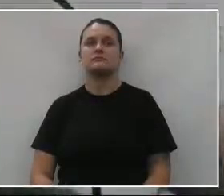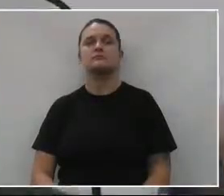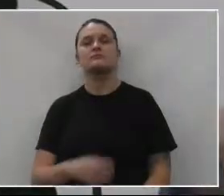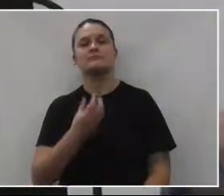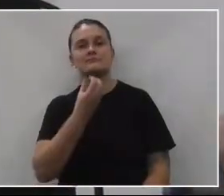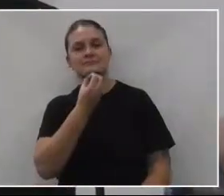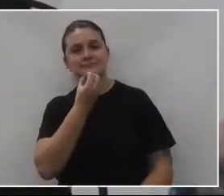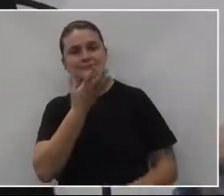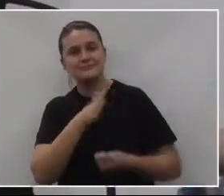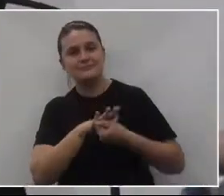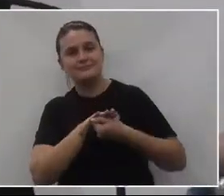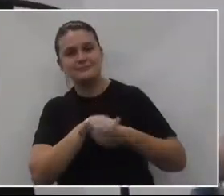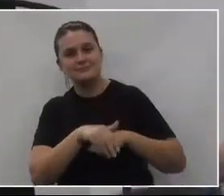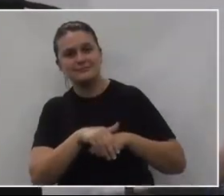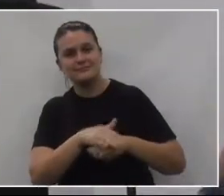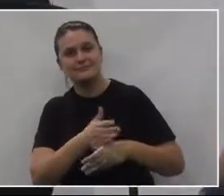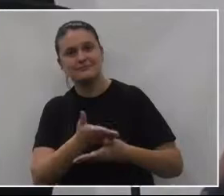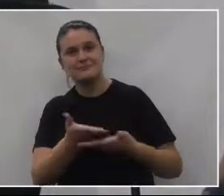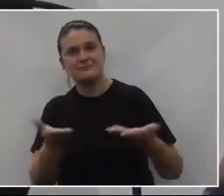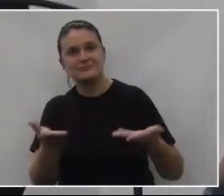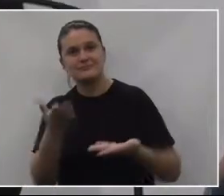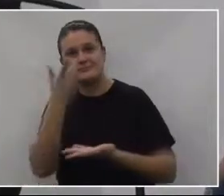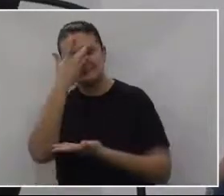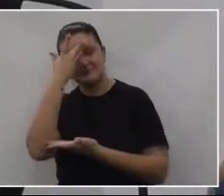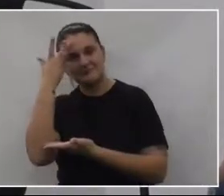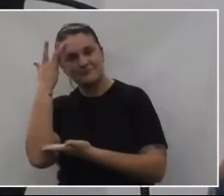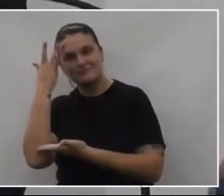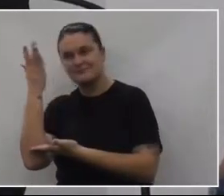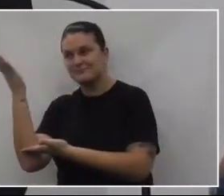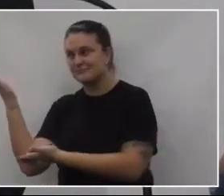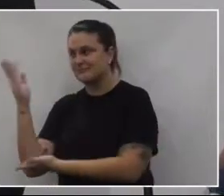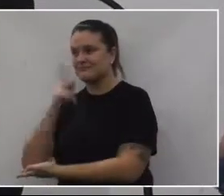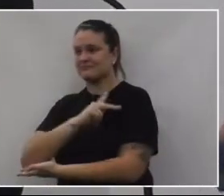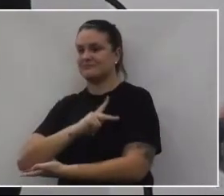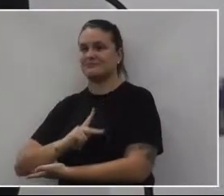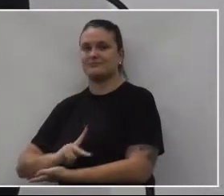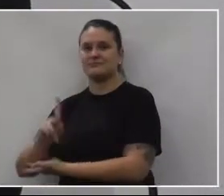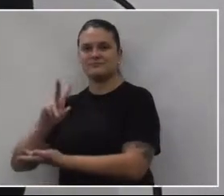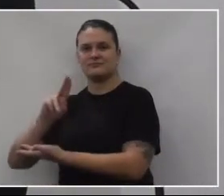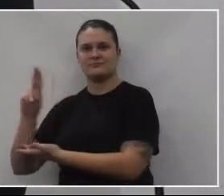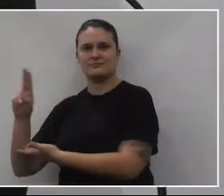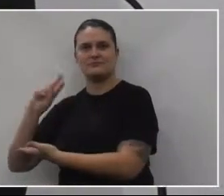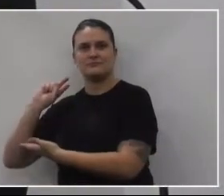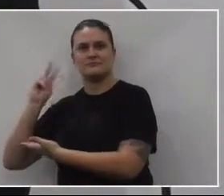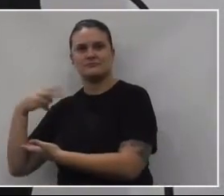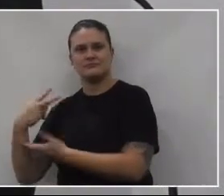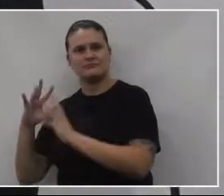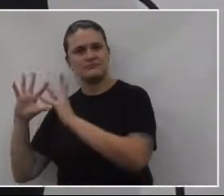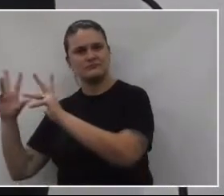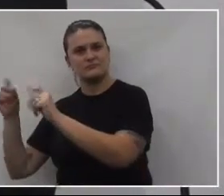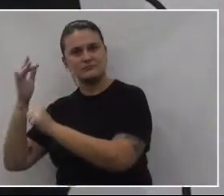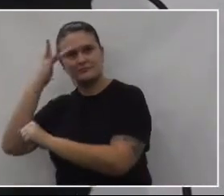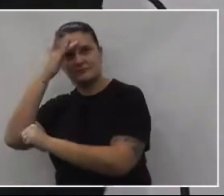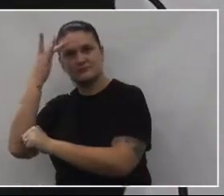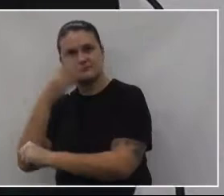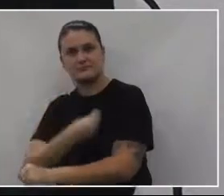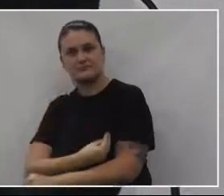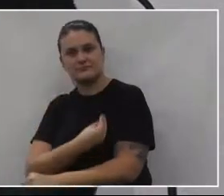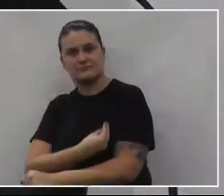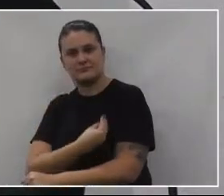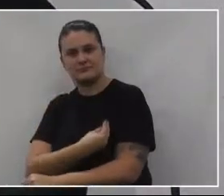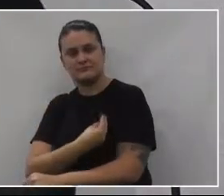Boa noite. Senhor presidente Ricardo Saz, em nome de quem eu cumprimento todos os demais vereadores,